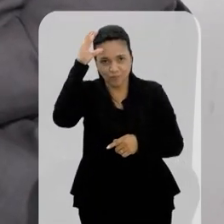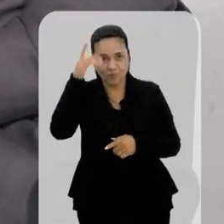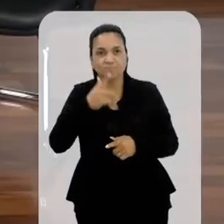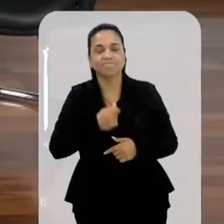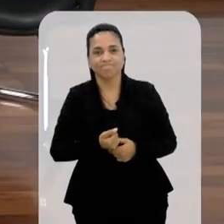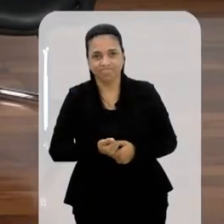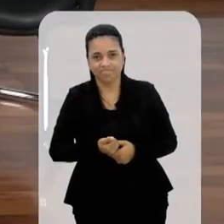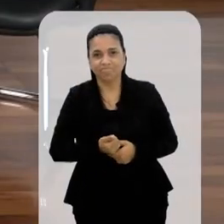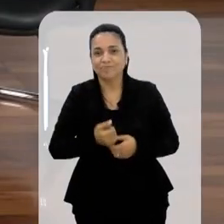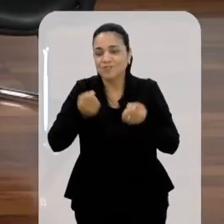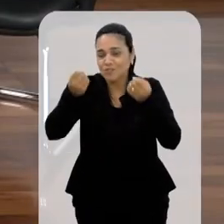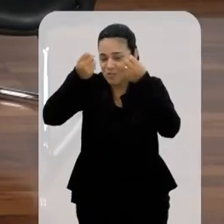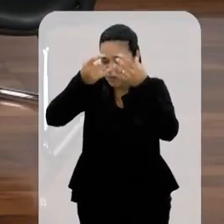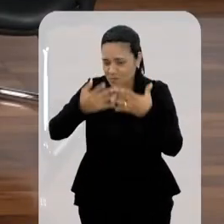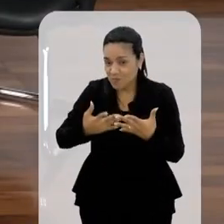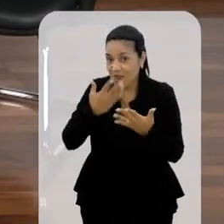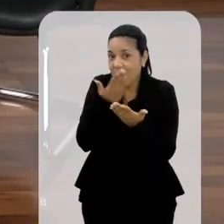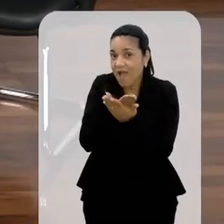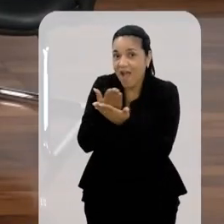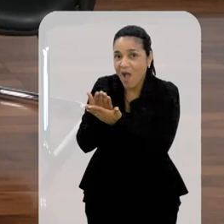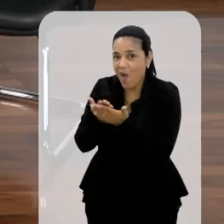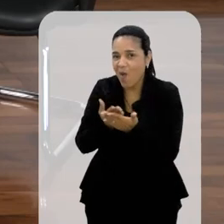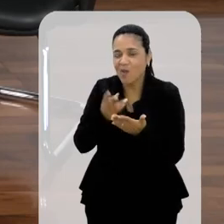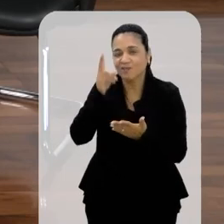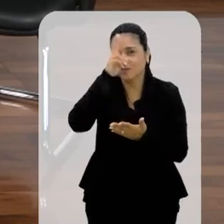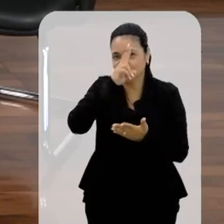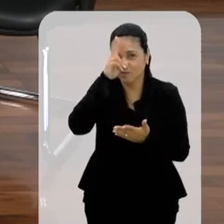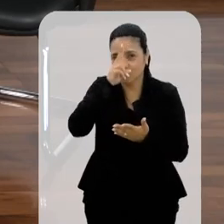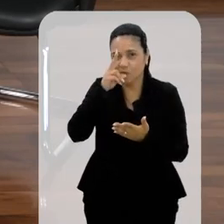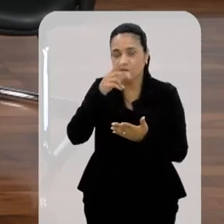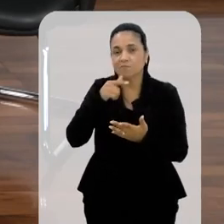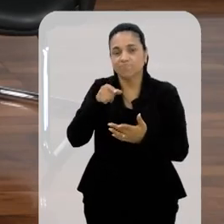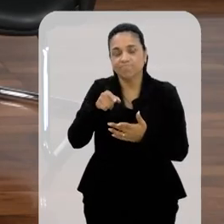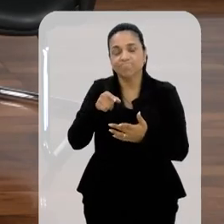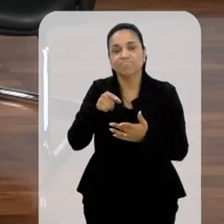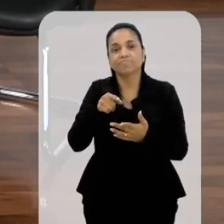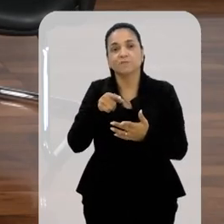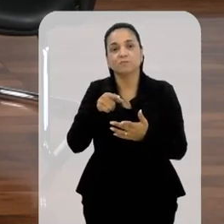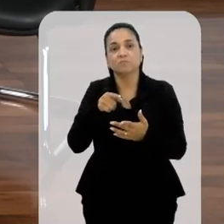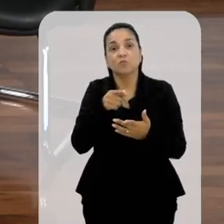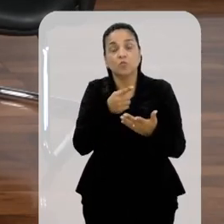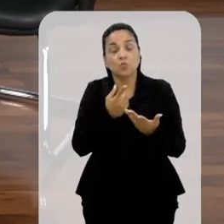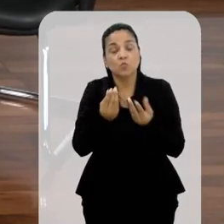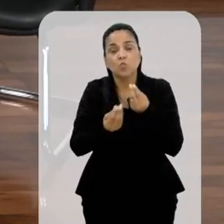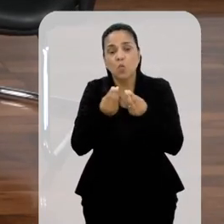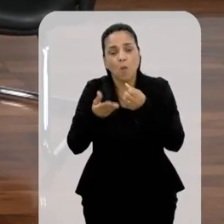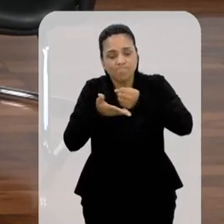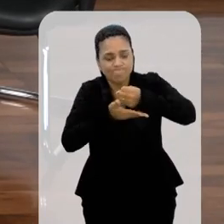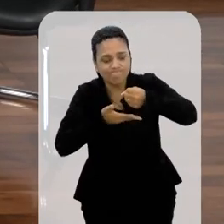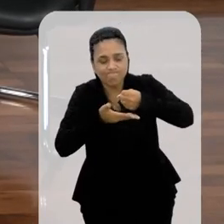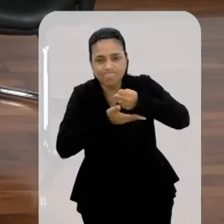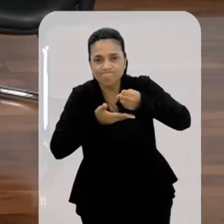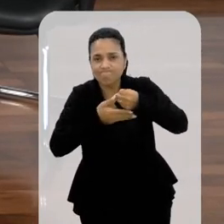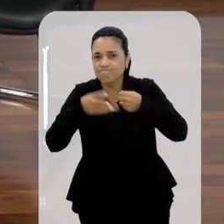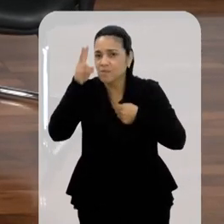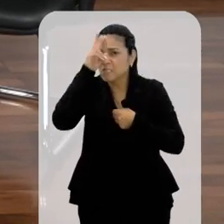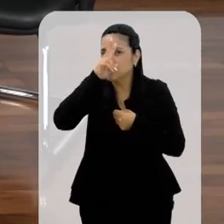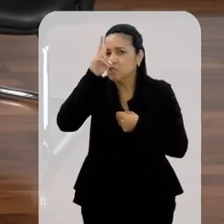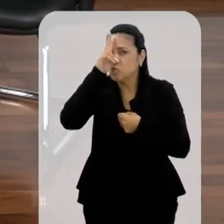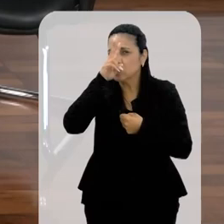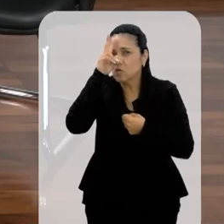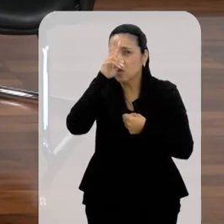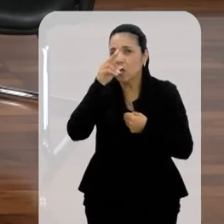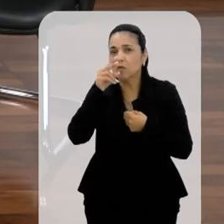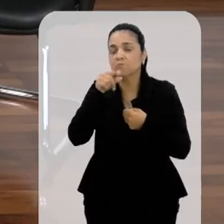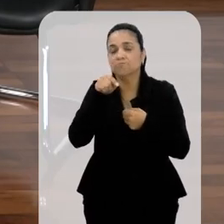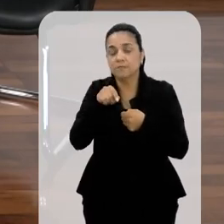consumidor. Muito bem, assim, uma aula de história, né? Assim, a gente vai lá e recupera, né, os fundamentos teóricos, históricos,